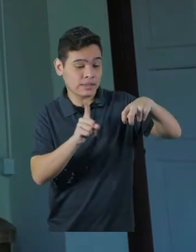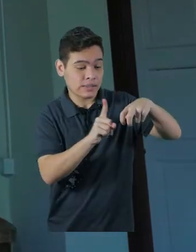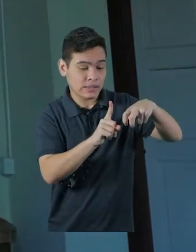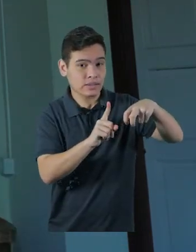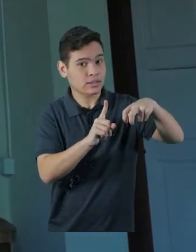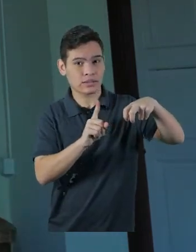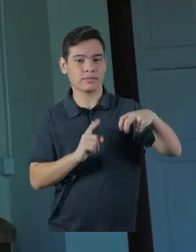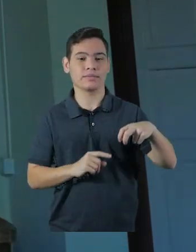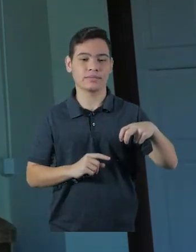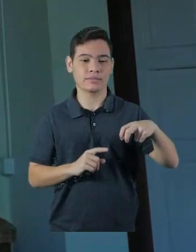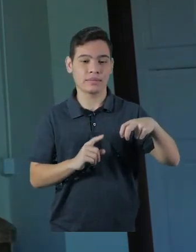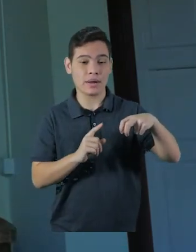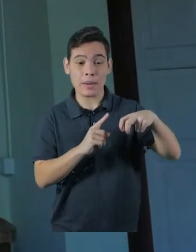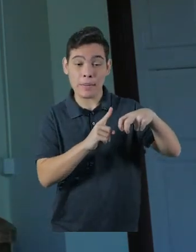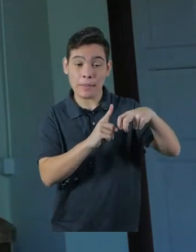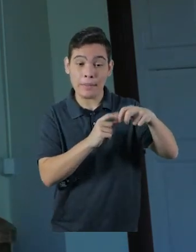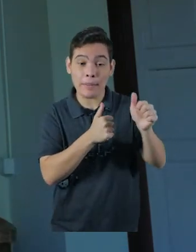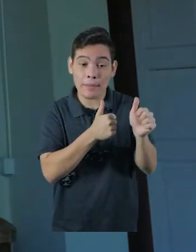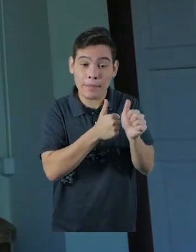né?